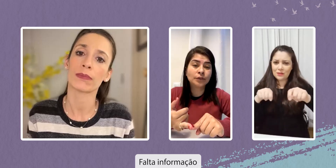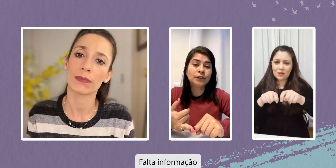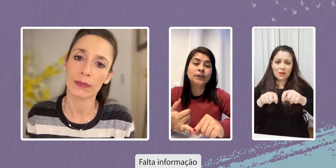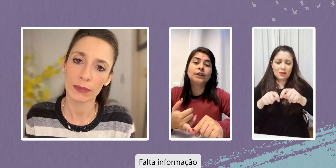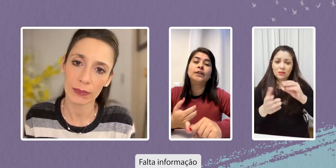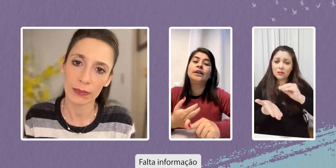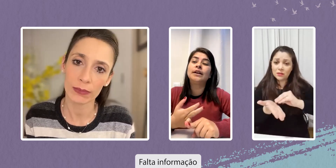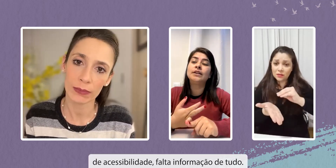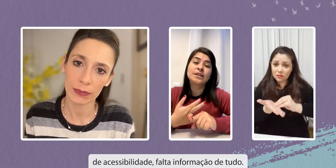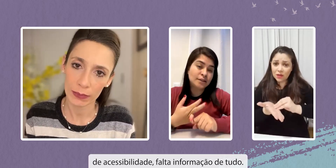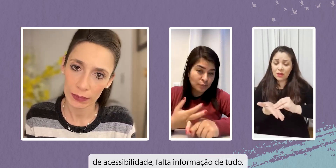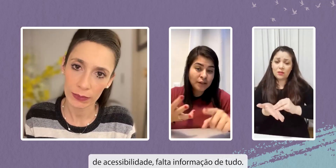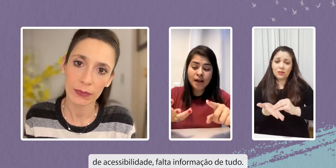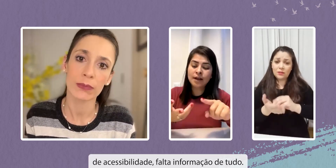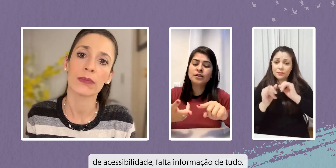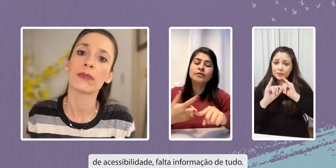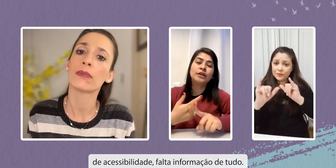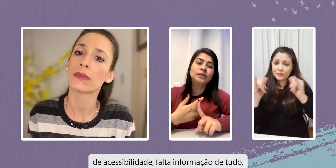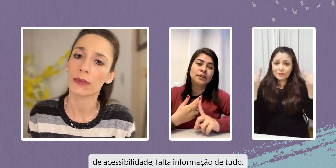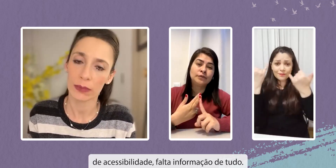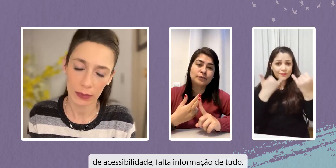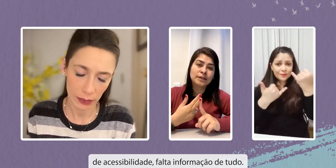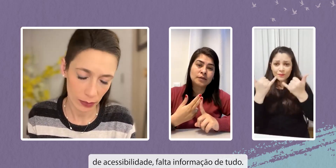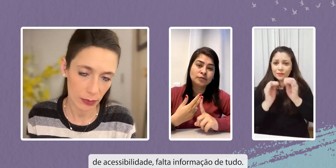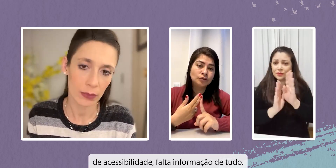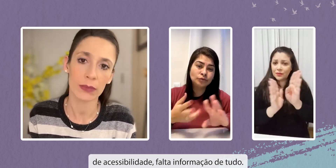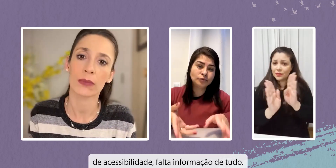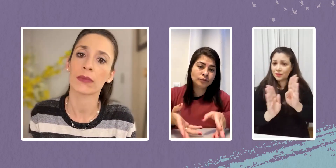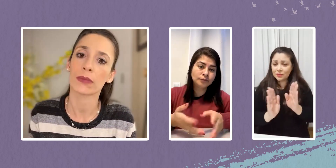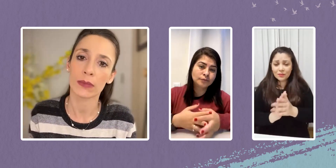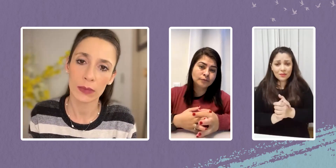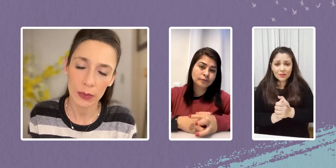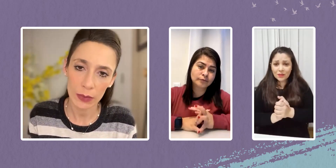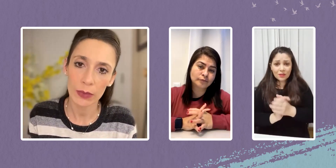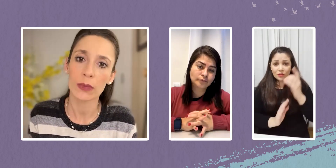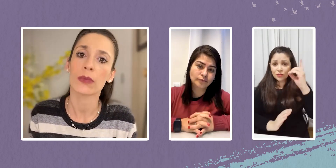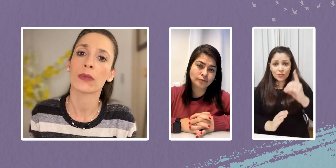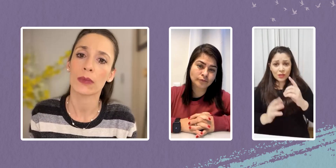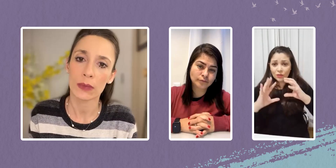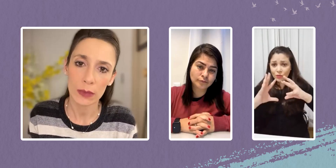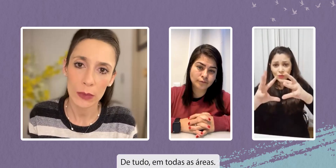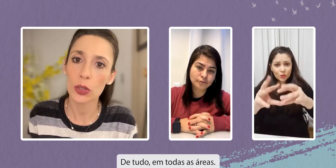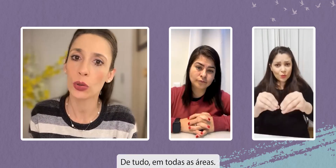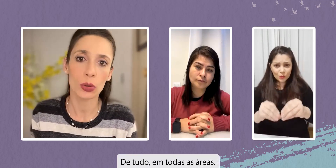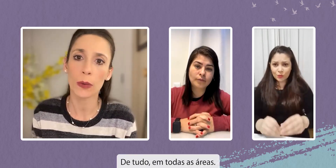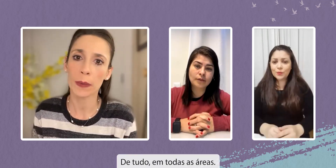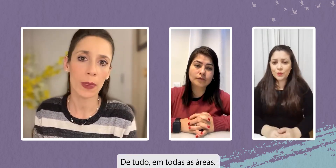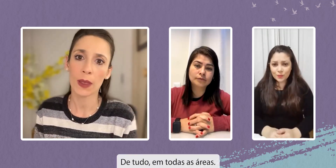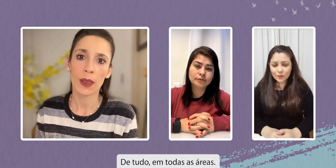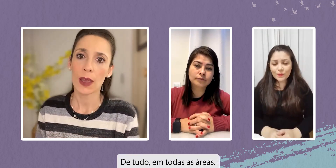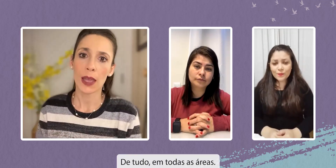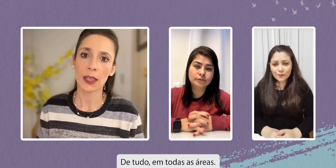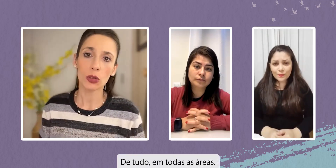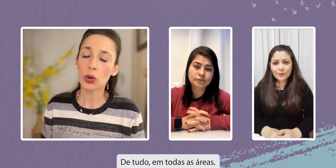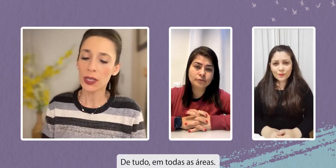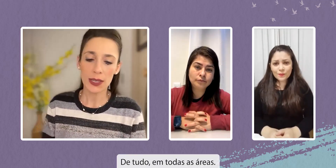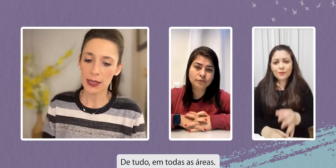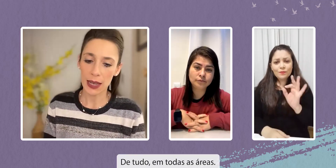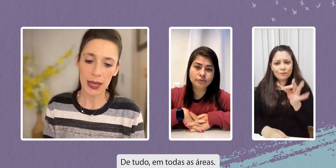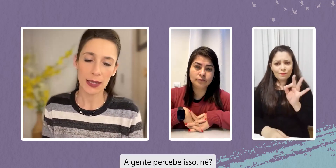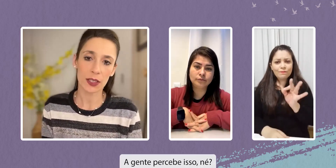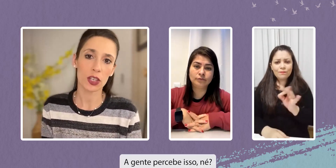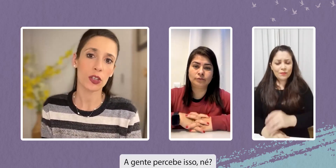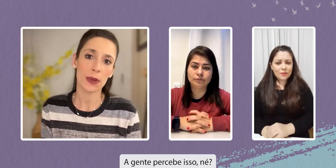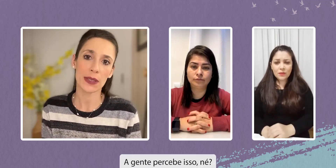informação de acessibilidade, falta informação de tudo. de tudo. Em todas